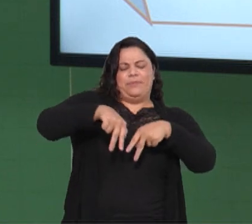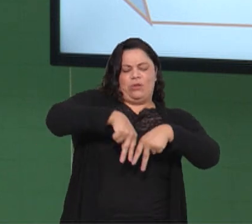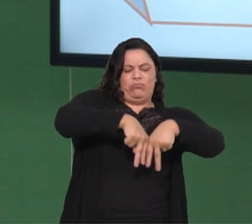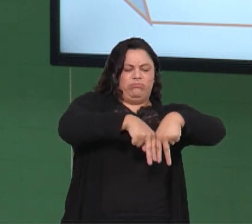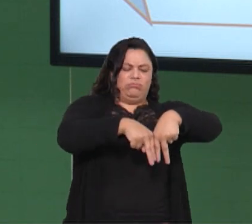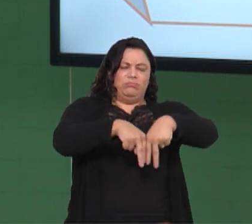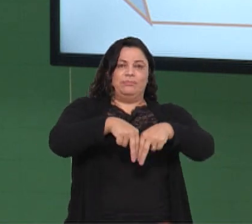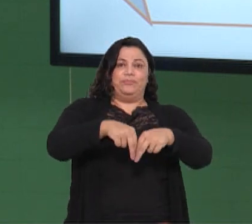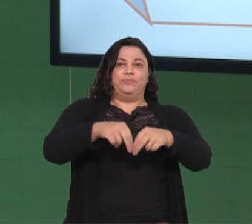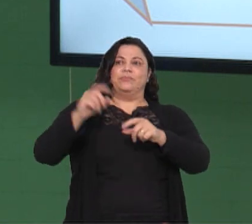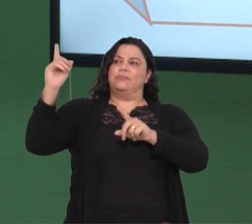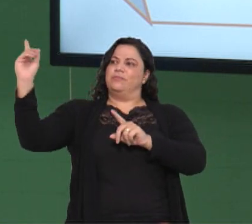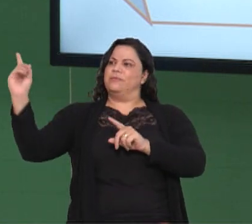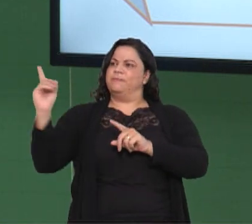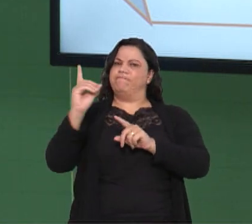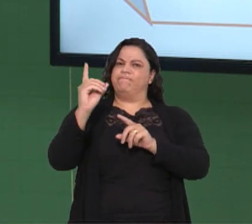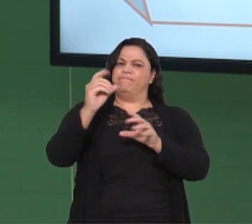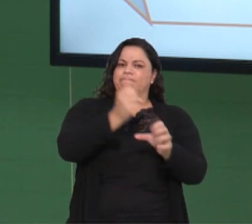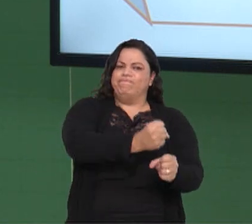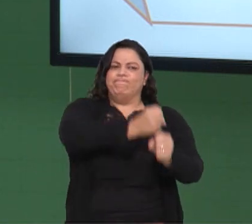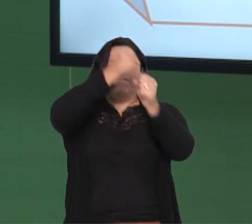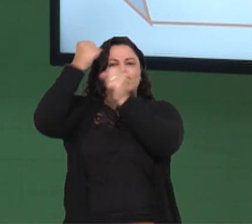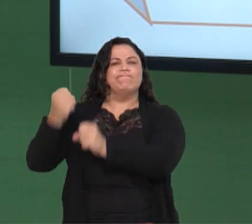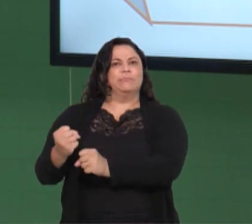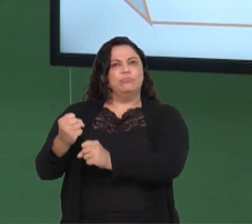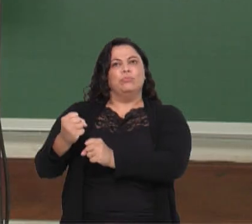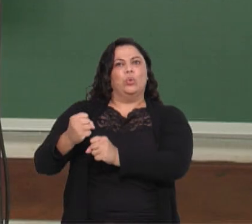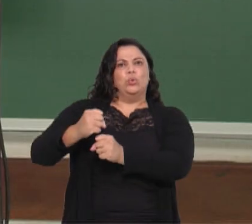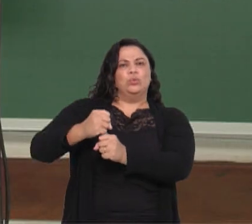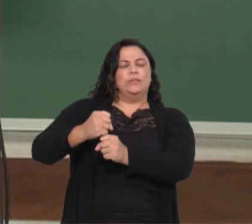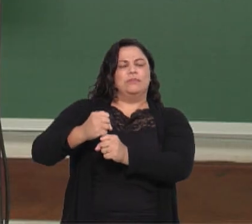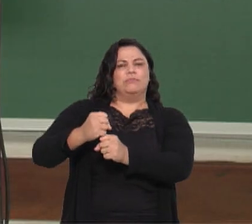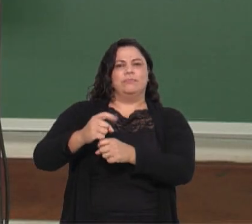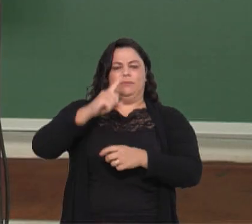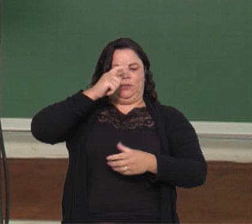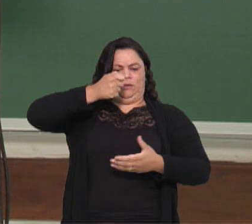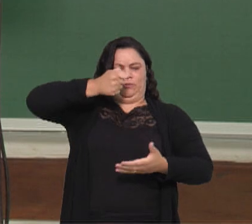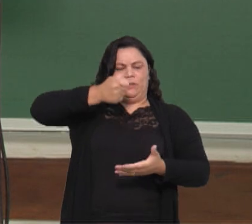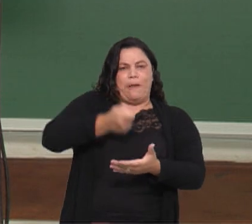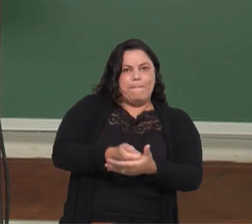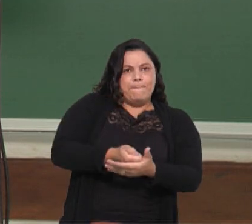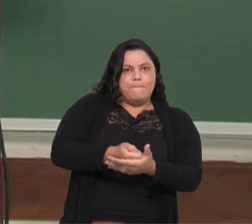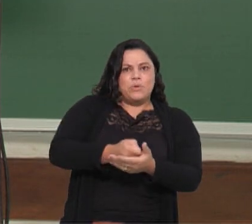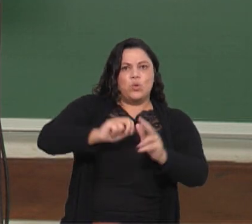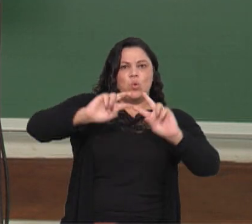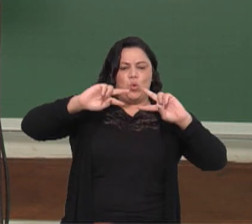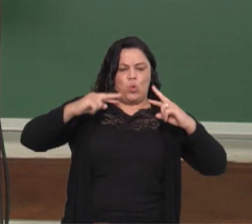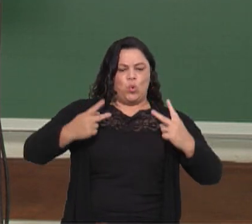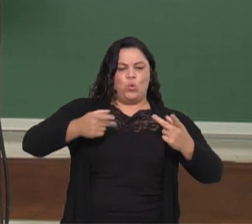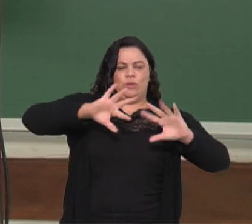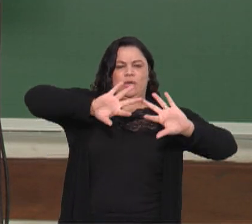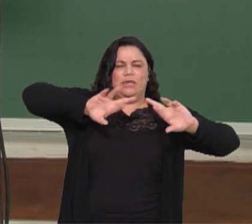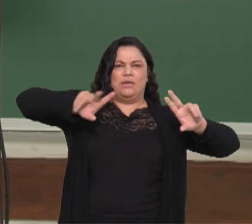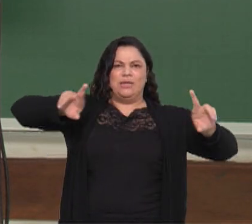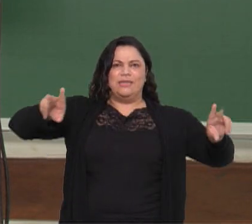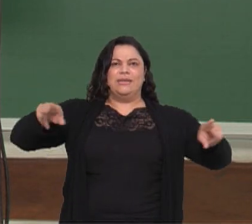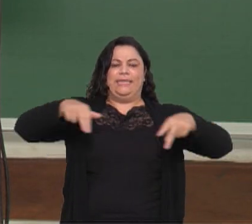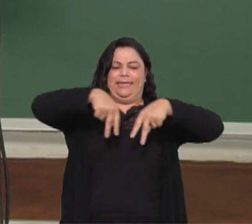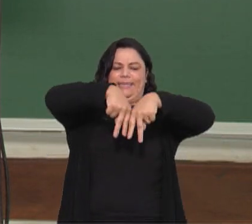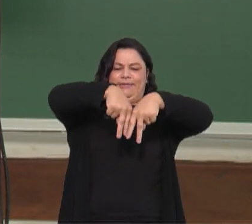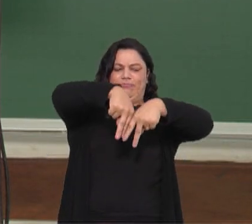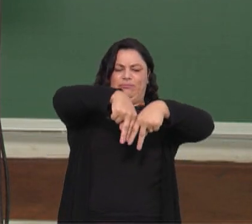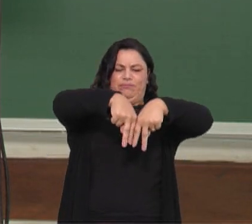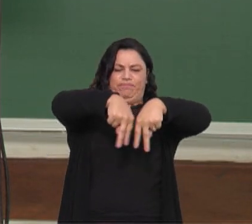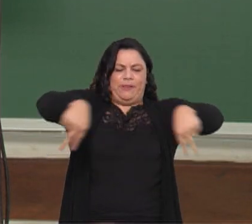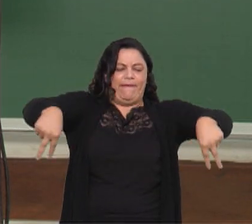quiseram tomar o poder dos deuses. Daí Zeus, nesse mito, pune a humanidade, separando as pessoas que viviam em pares, e